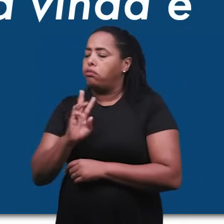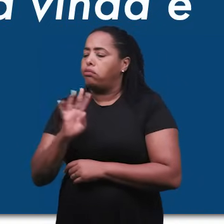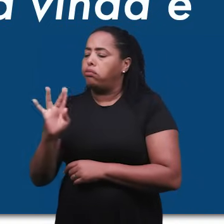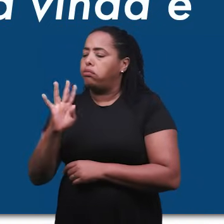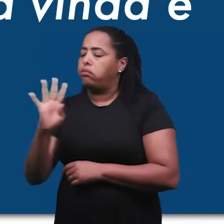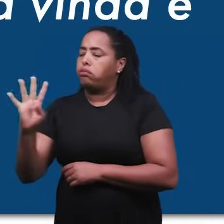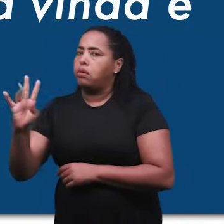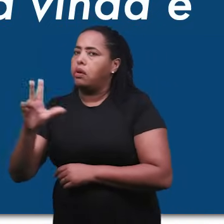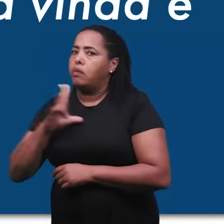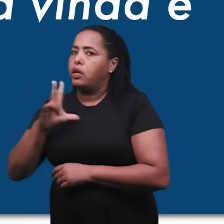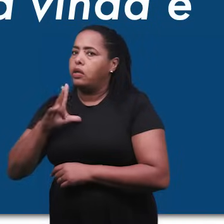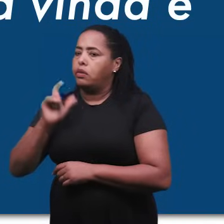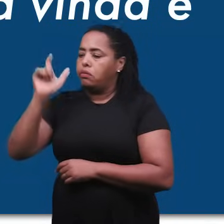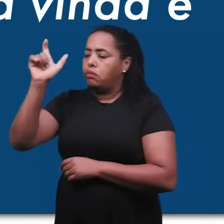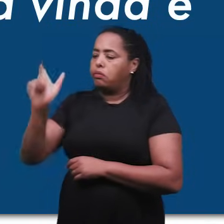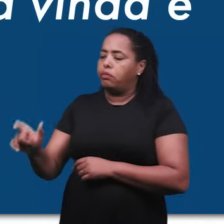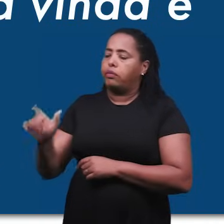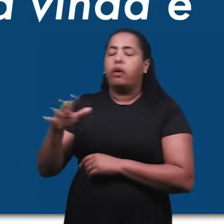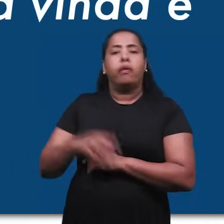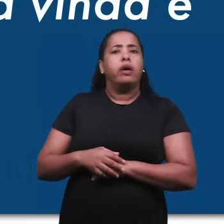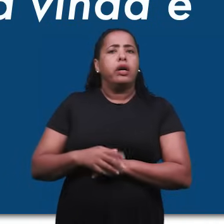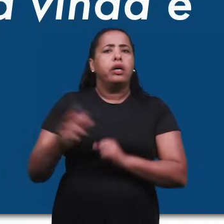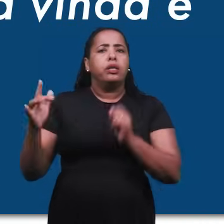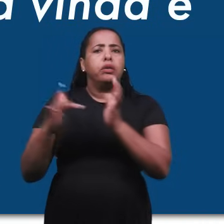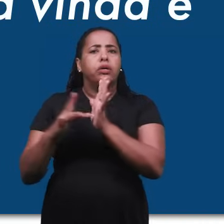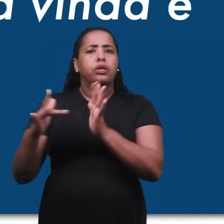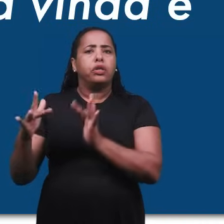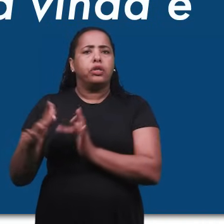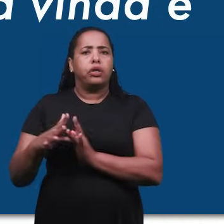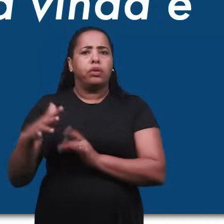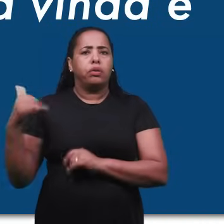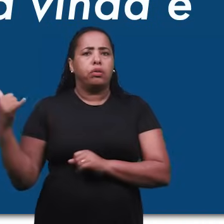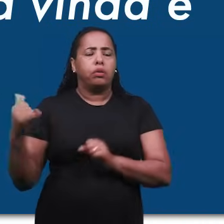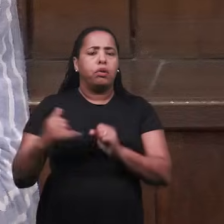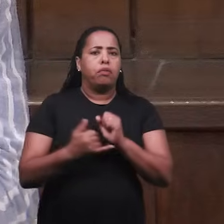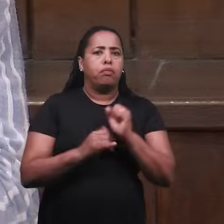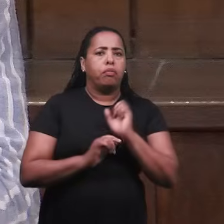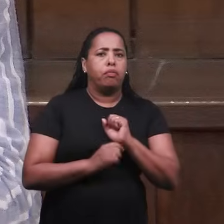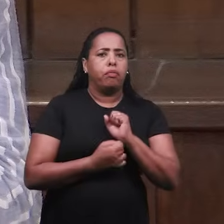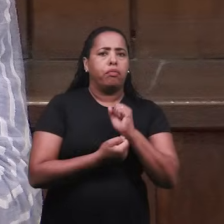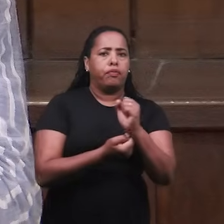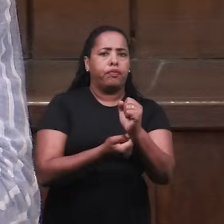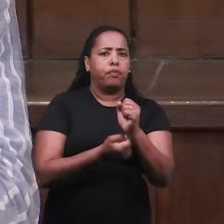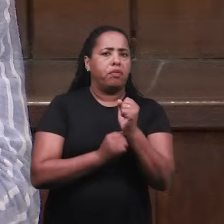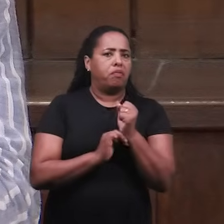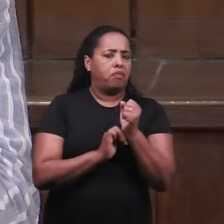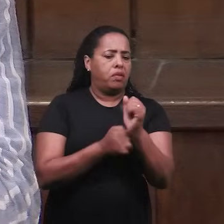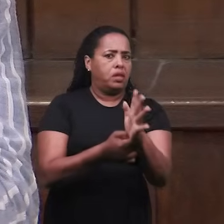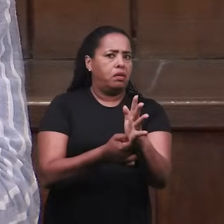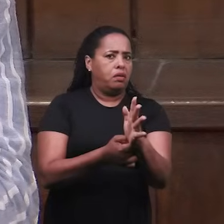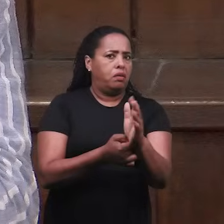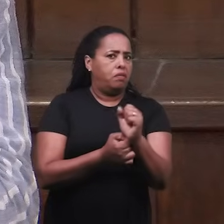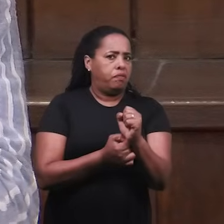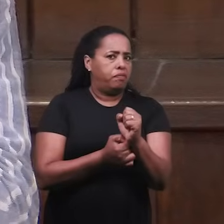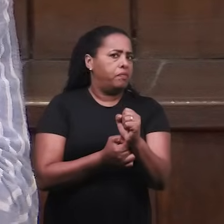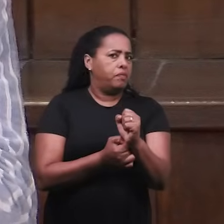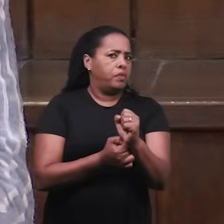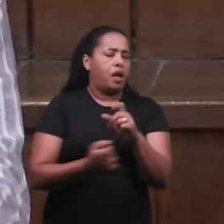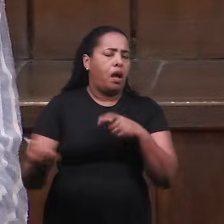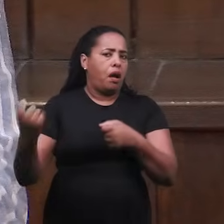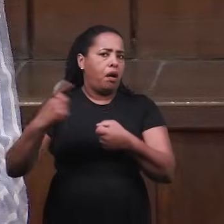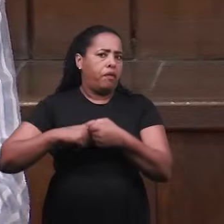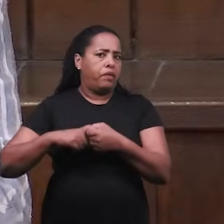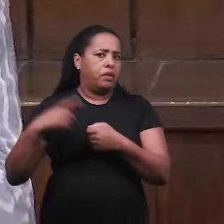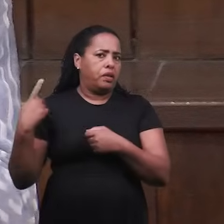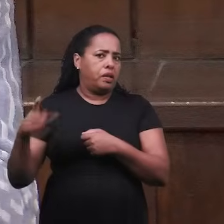Jesus, ele em momento algum, ele falou desse mistério que seria a volta dele